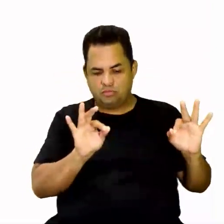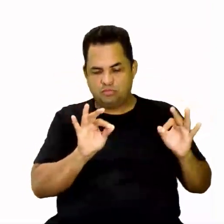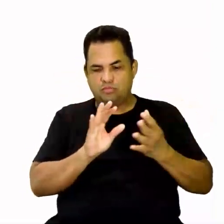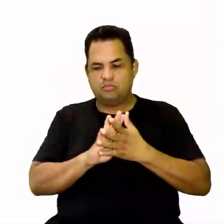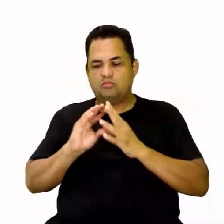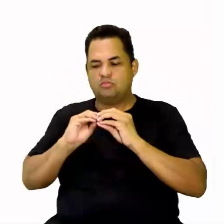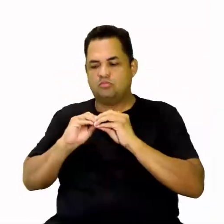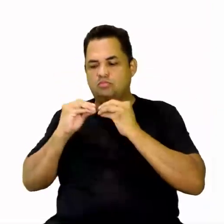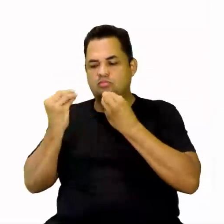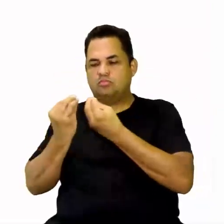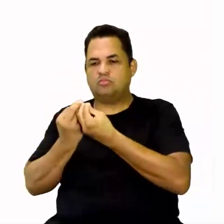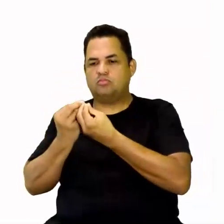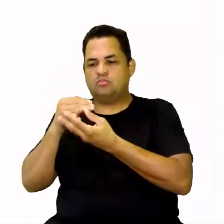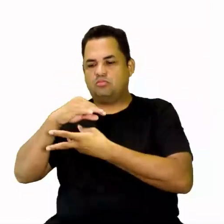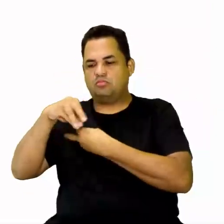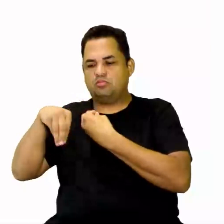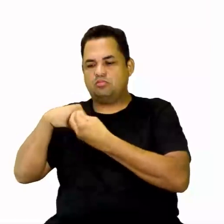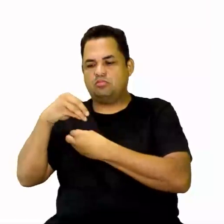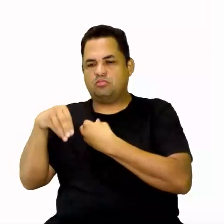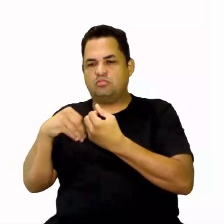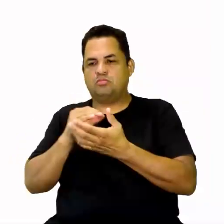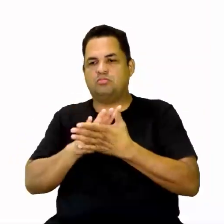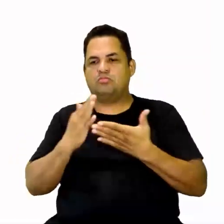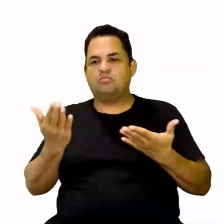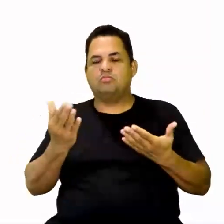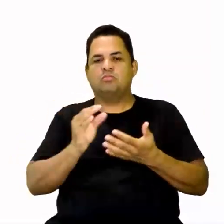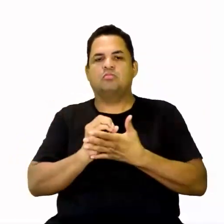e substância composta. Tudo bem?